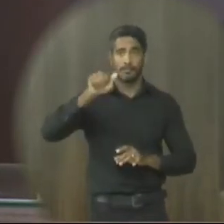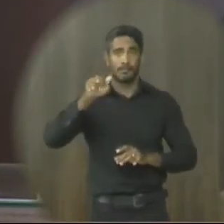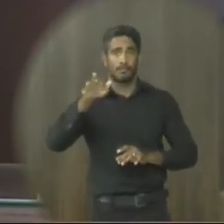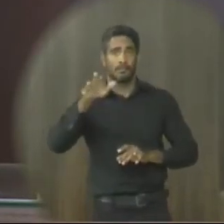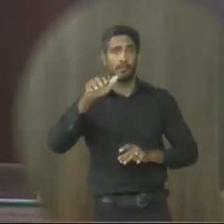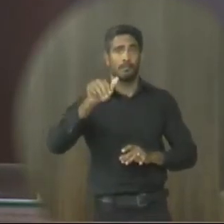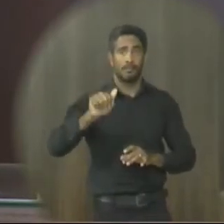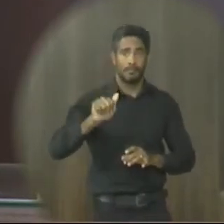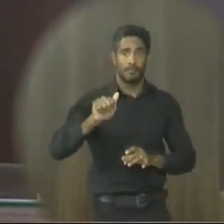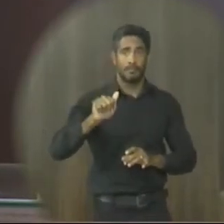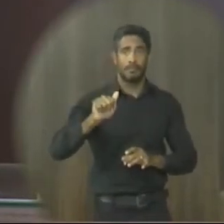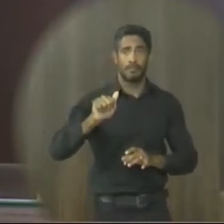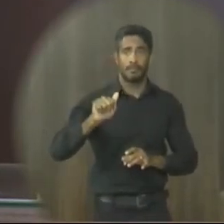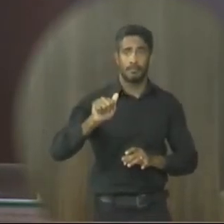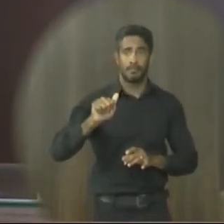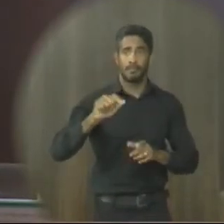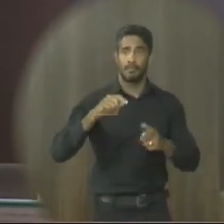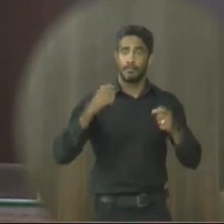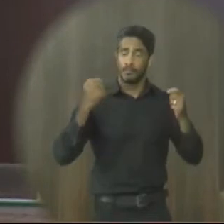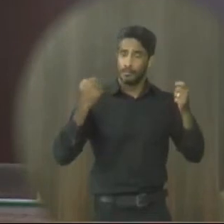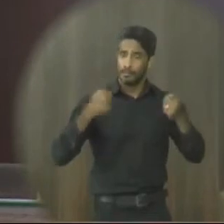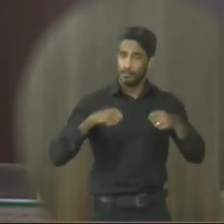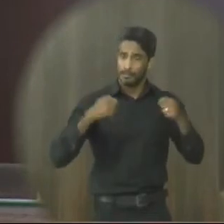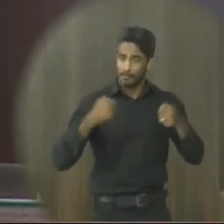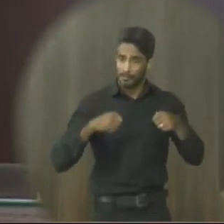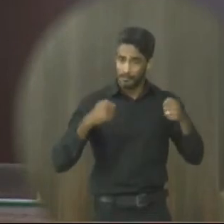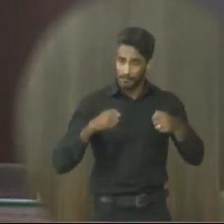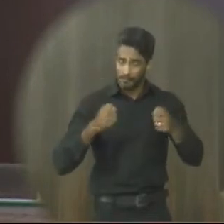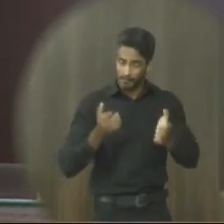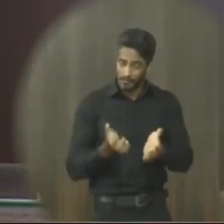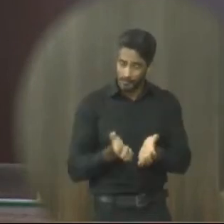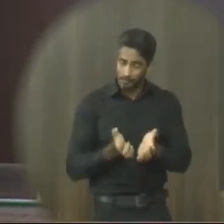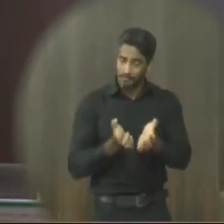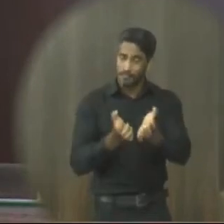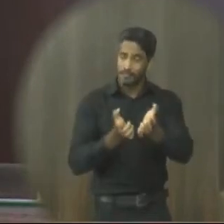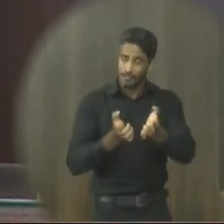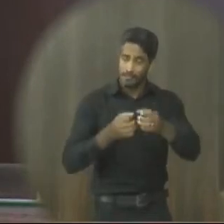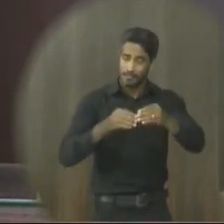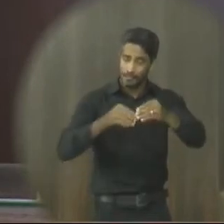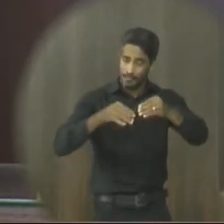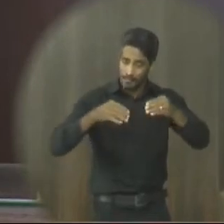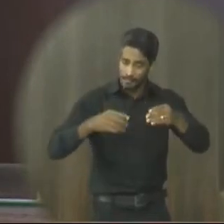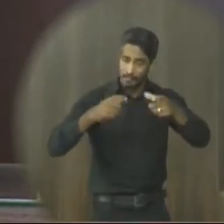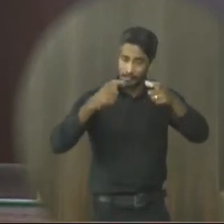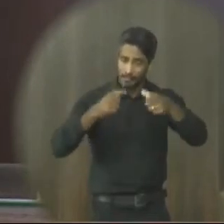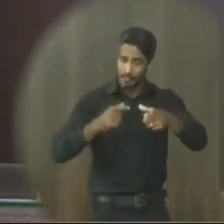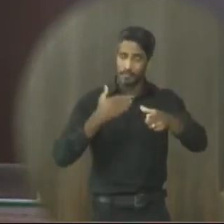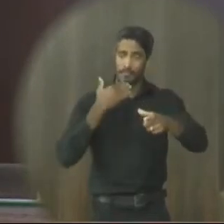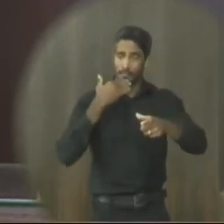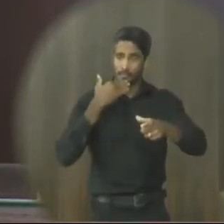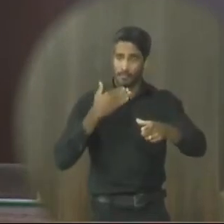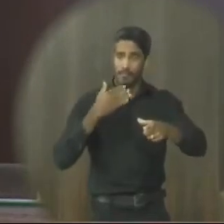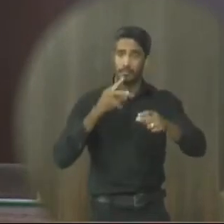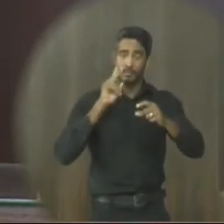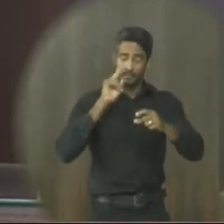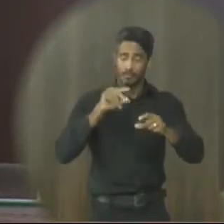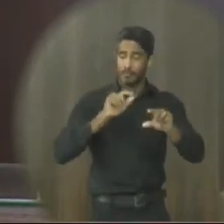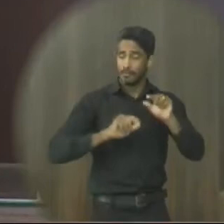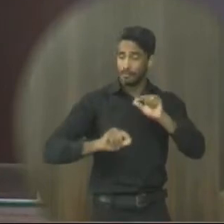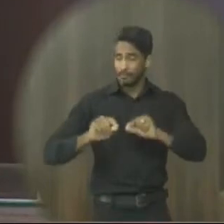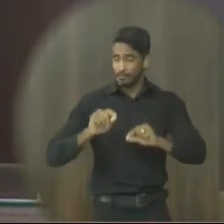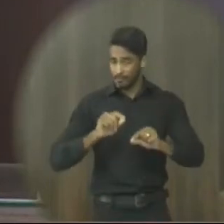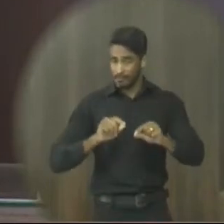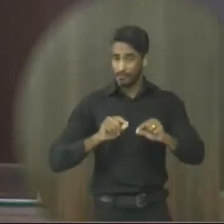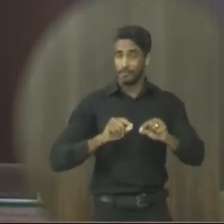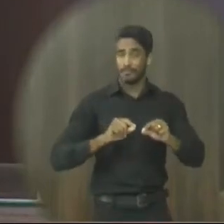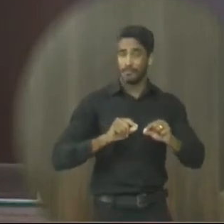Silva Santos faz-se necessário urgente para atolar-se e cascalhar o local acima citado. Haja vista que as condições